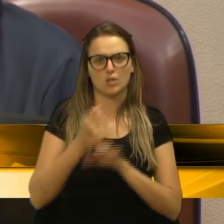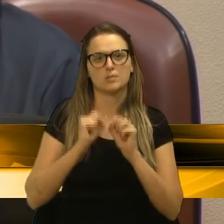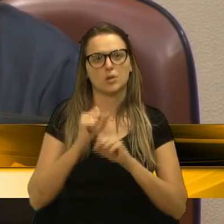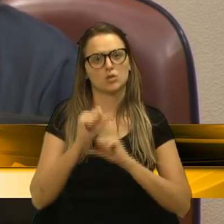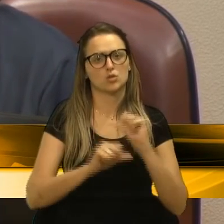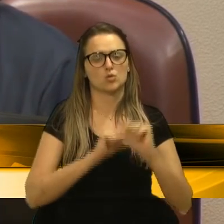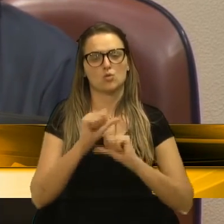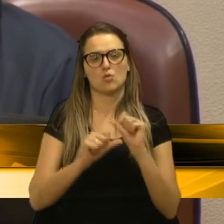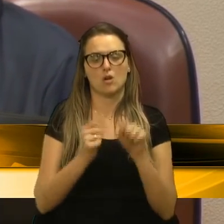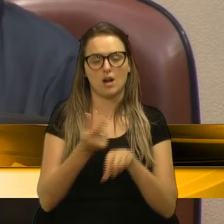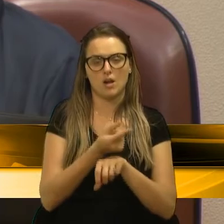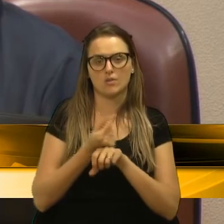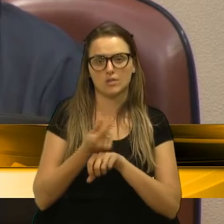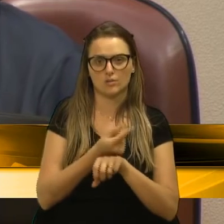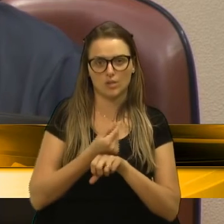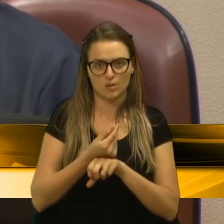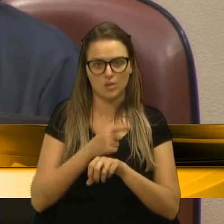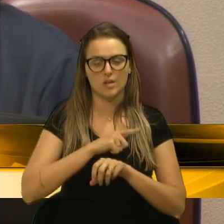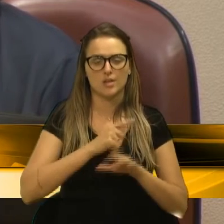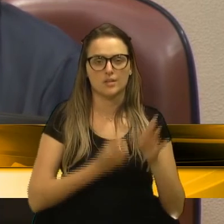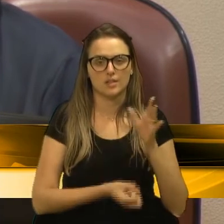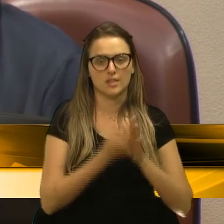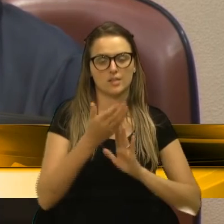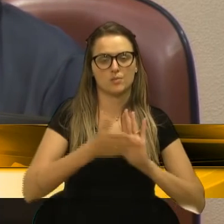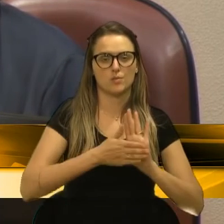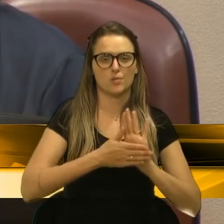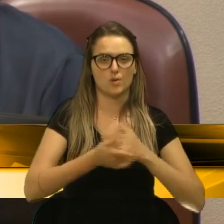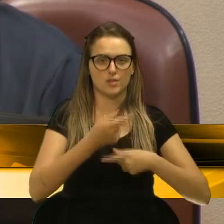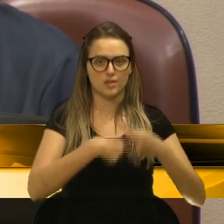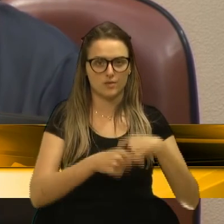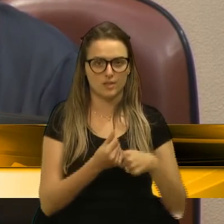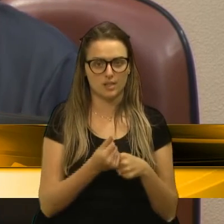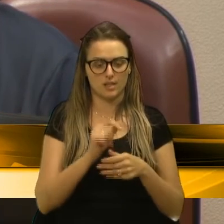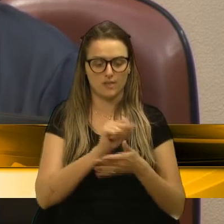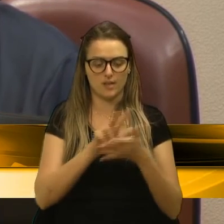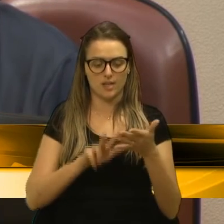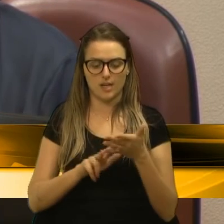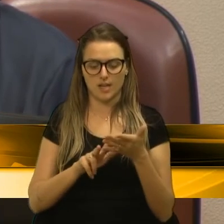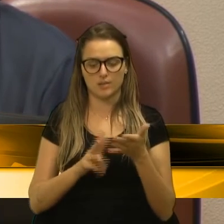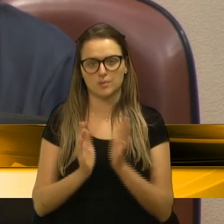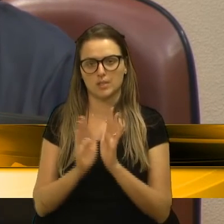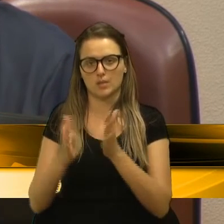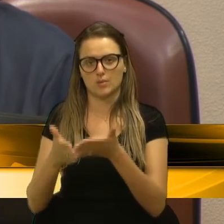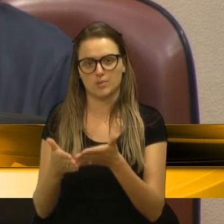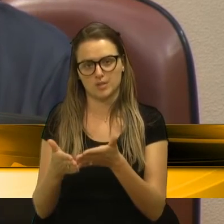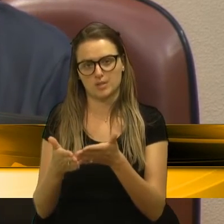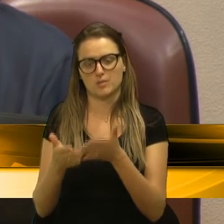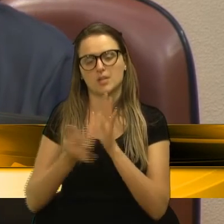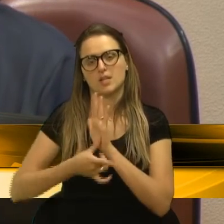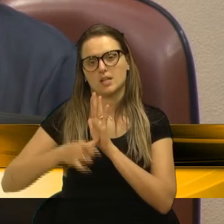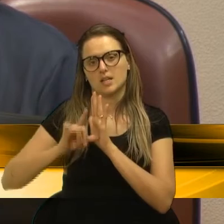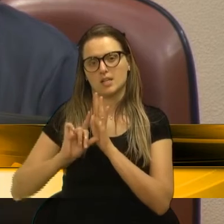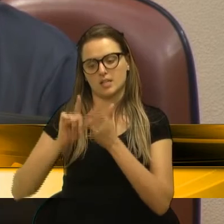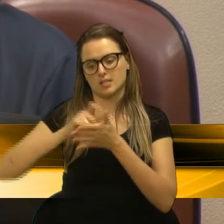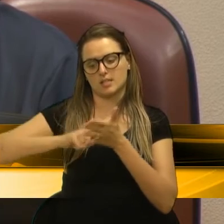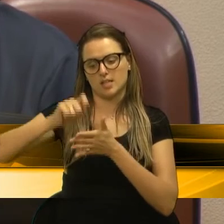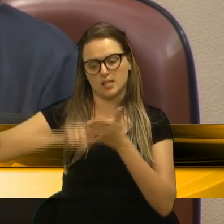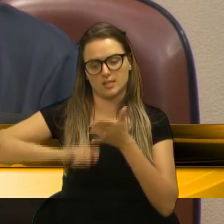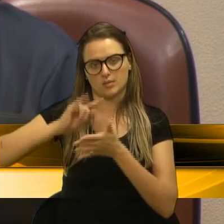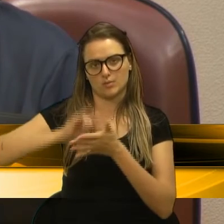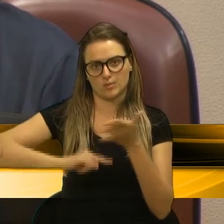cada interessado elaborar sua proposta financeira, que será analisada pela Comissão Especial de Avaliação antes da homologação do